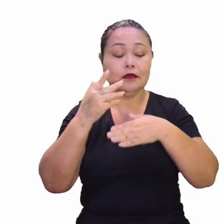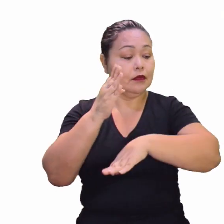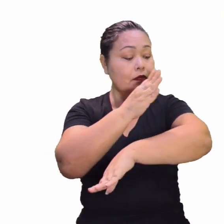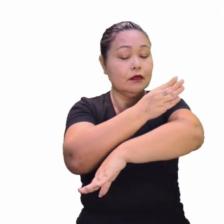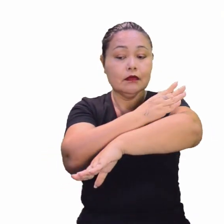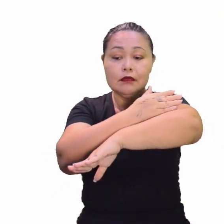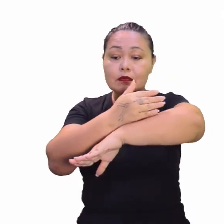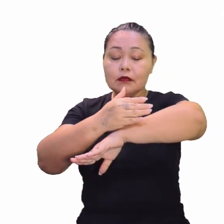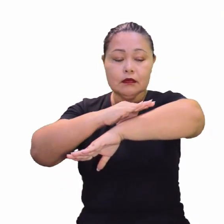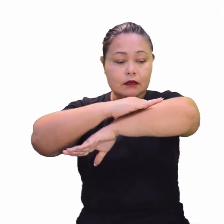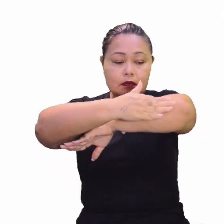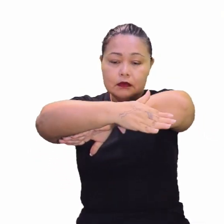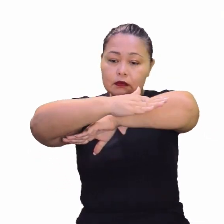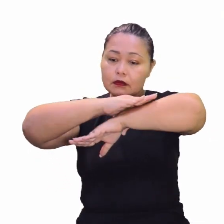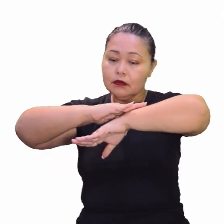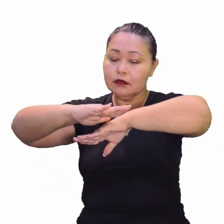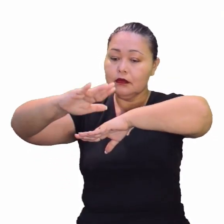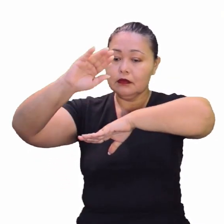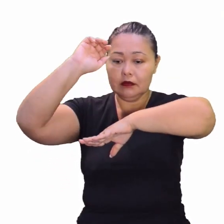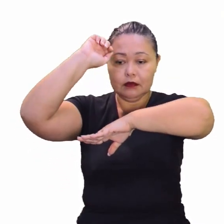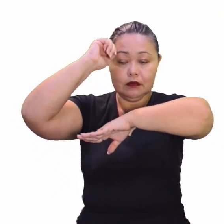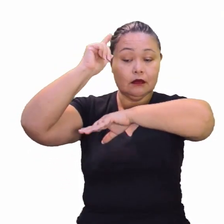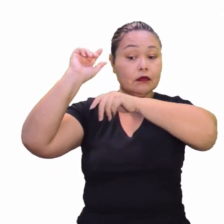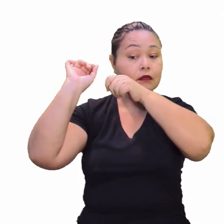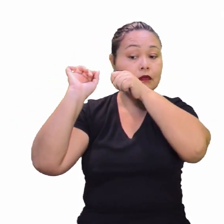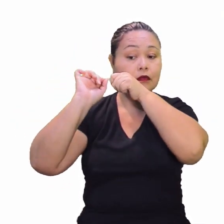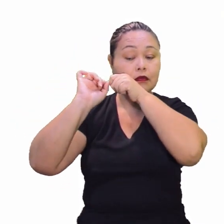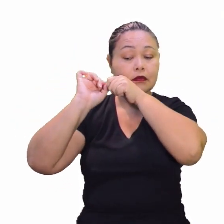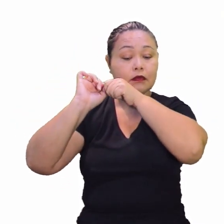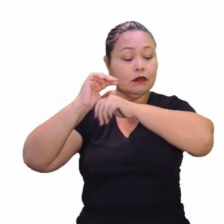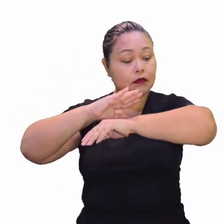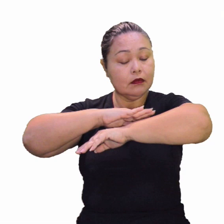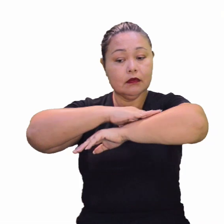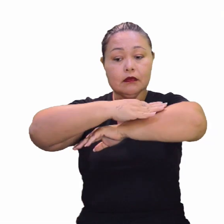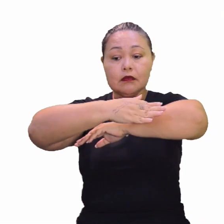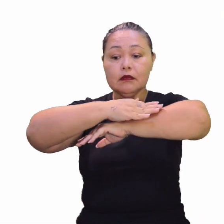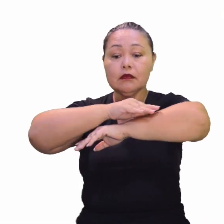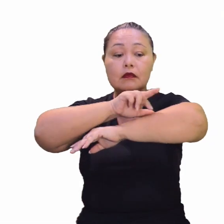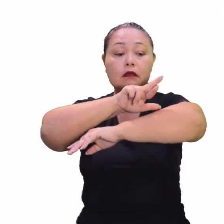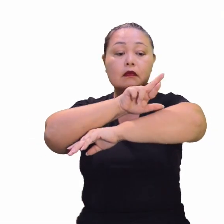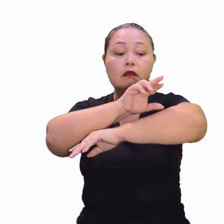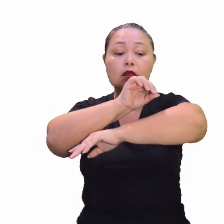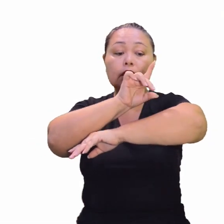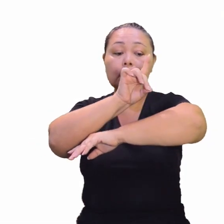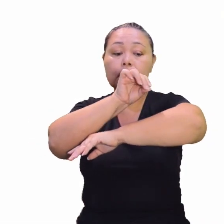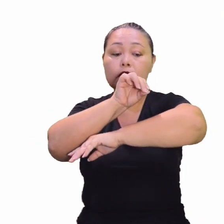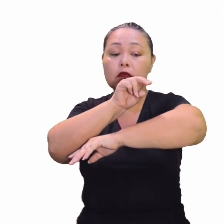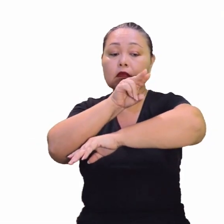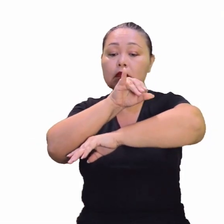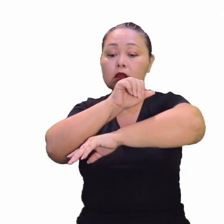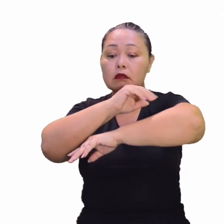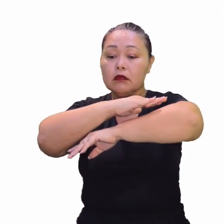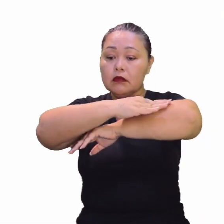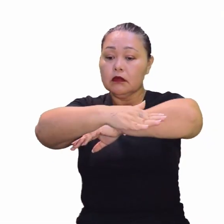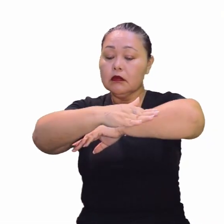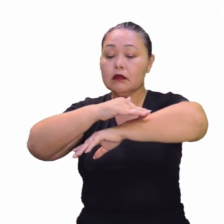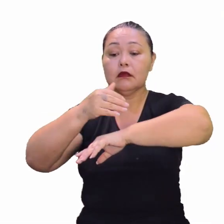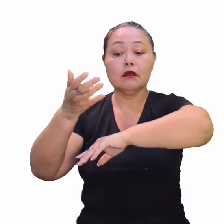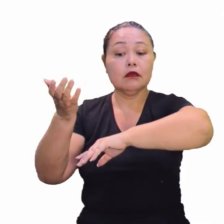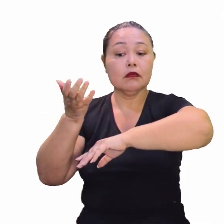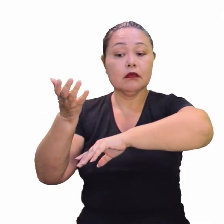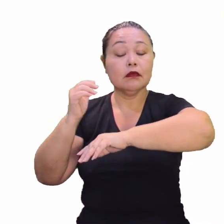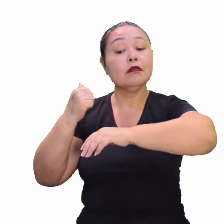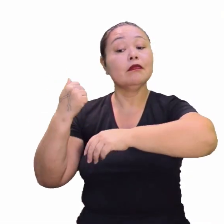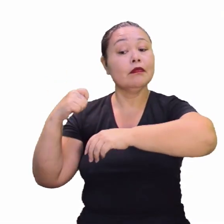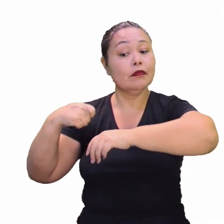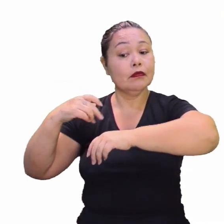estradas pavimentadas para fazer uma rodovia pavimentada requer